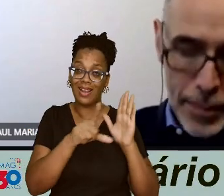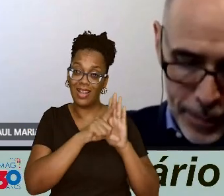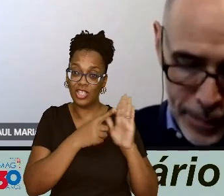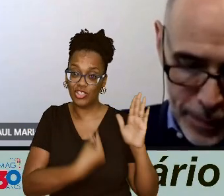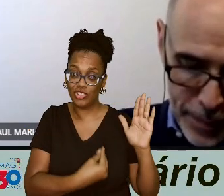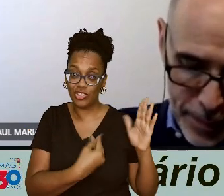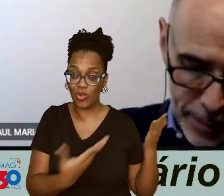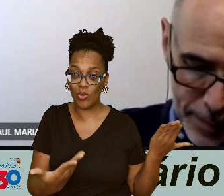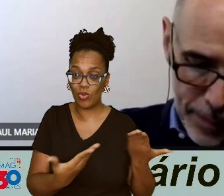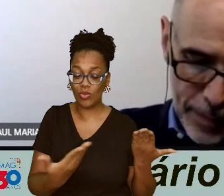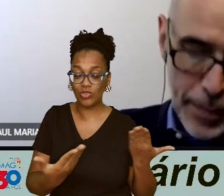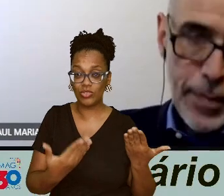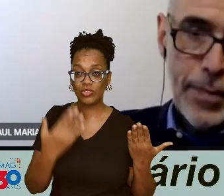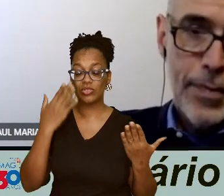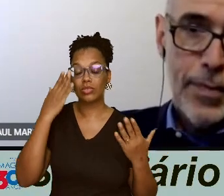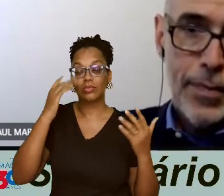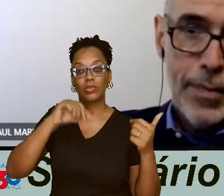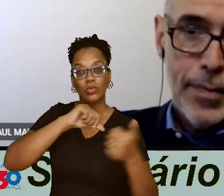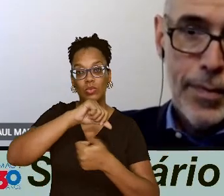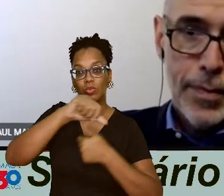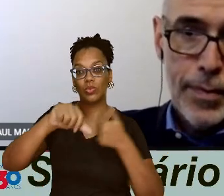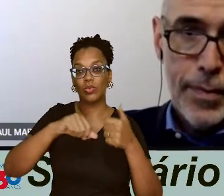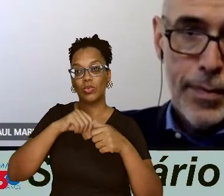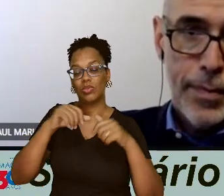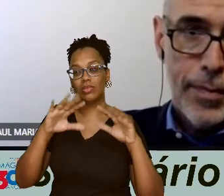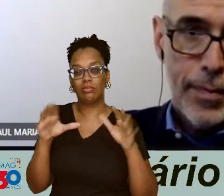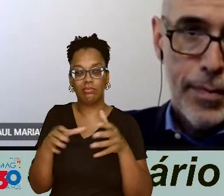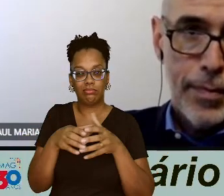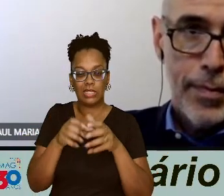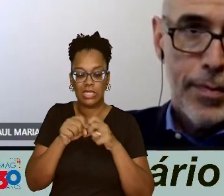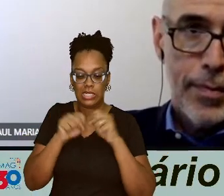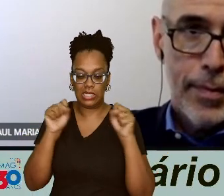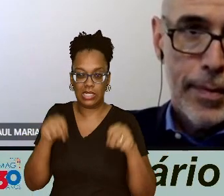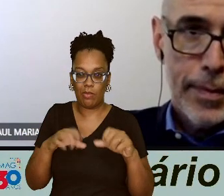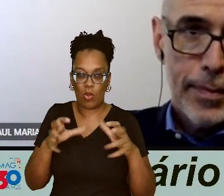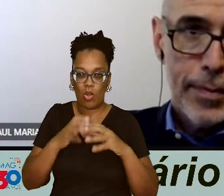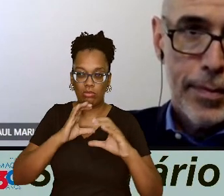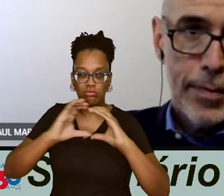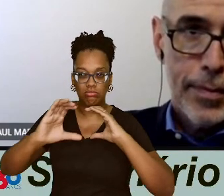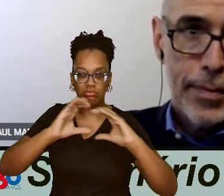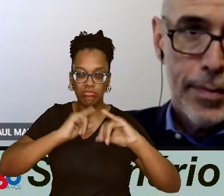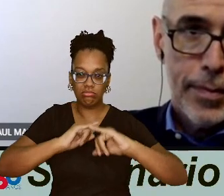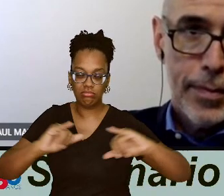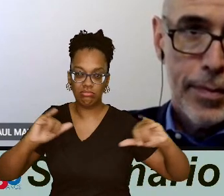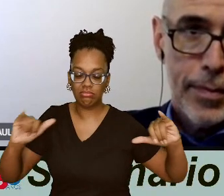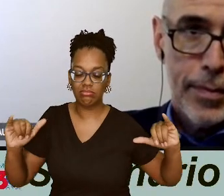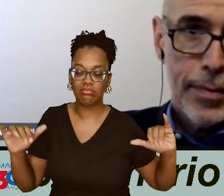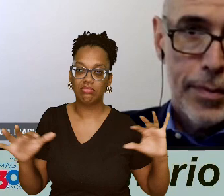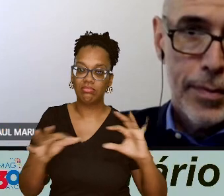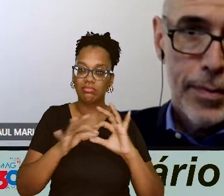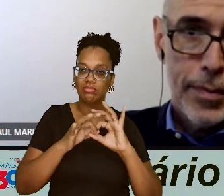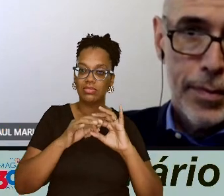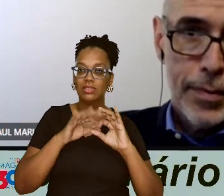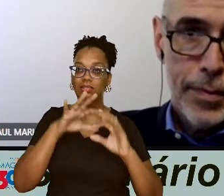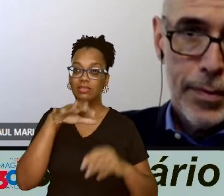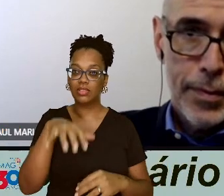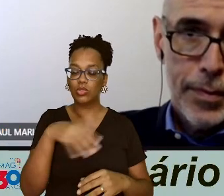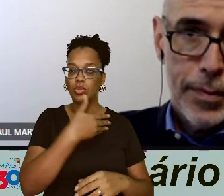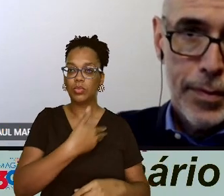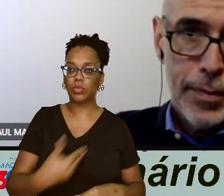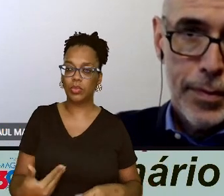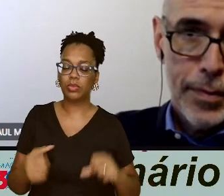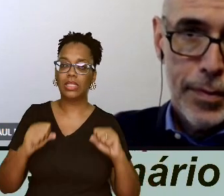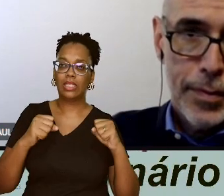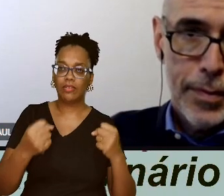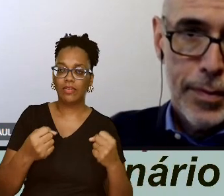hoje, que se transformou aí num microsistema coletivo que faz comunicação da lei da ação civil pública com a lei do Código de Defesa do Consumidor